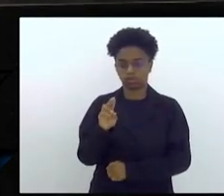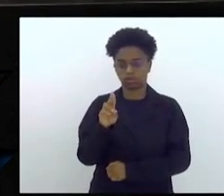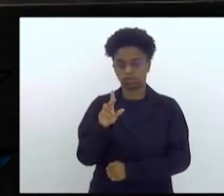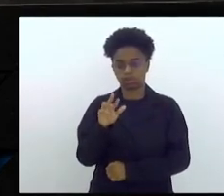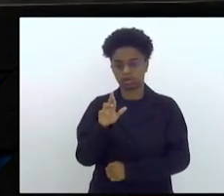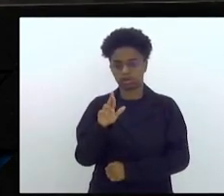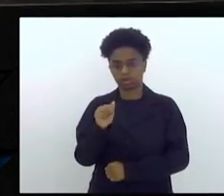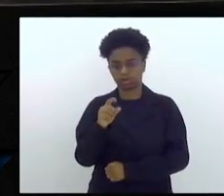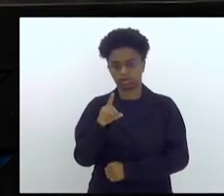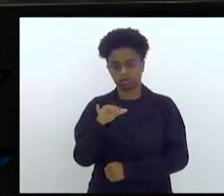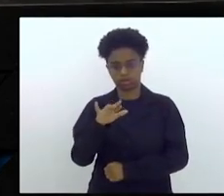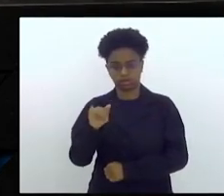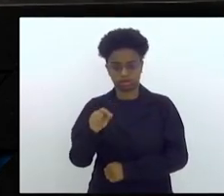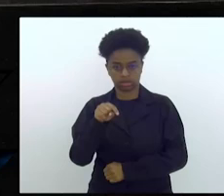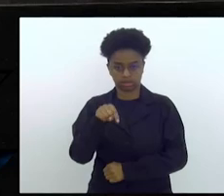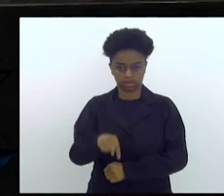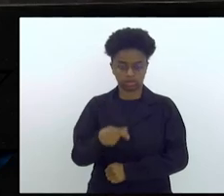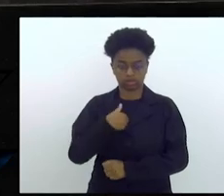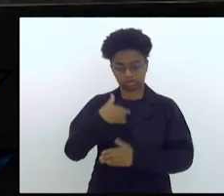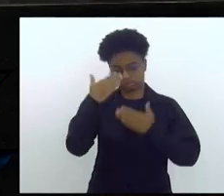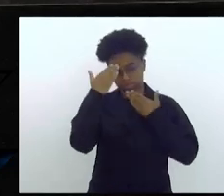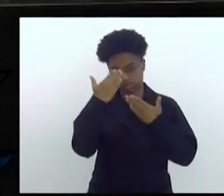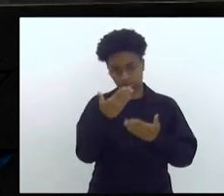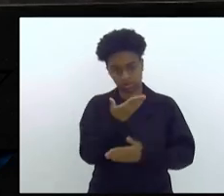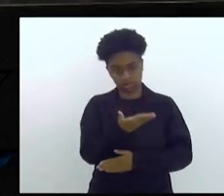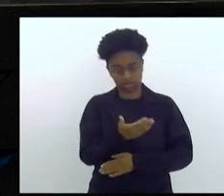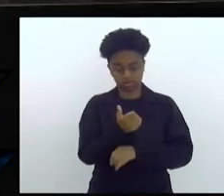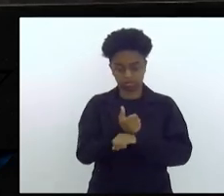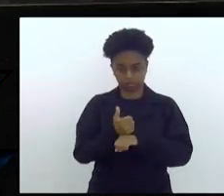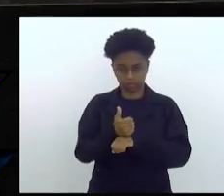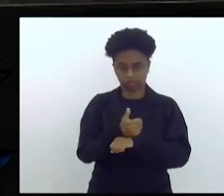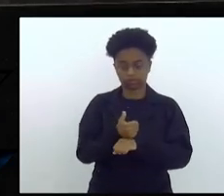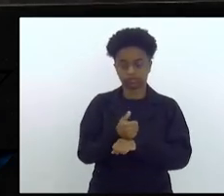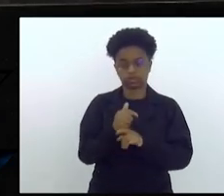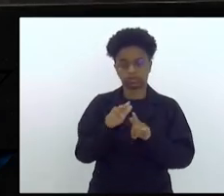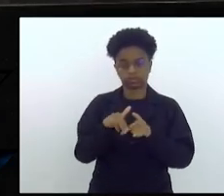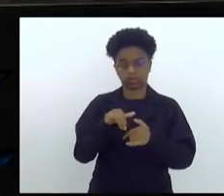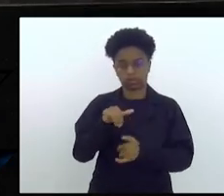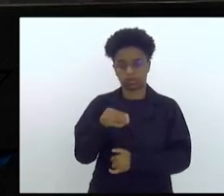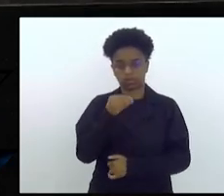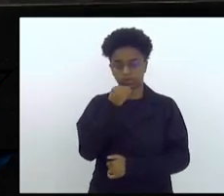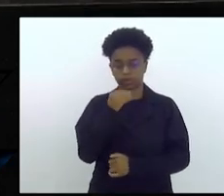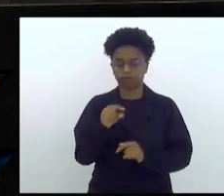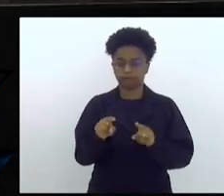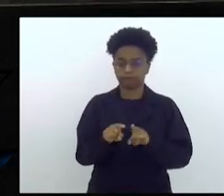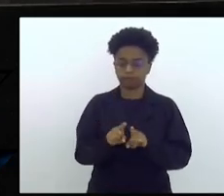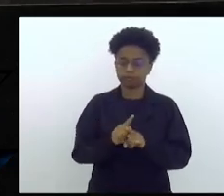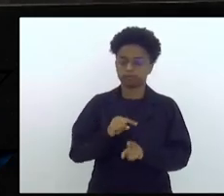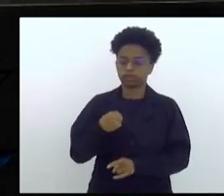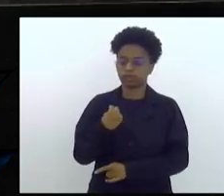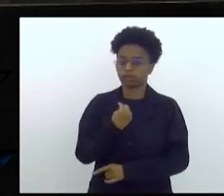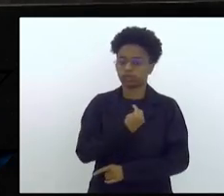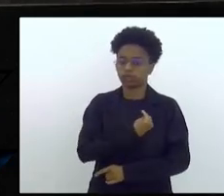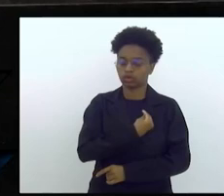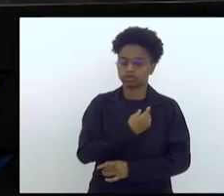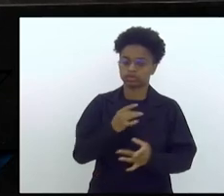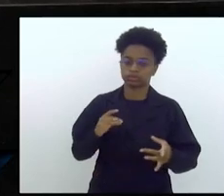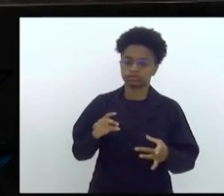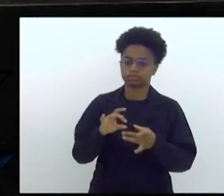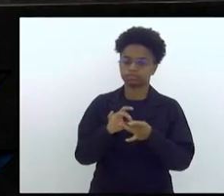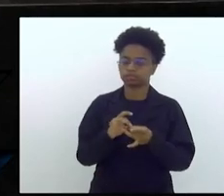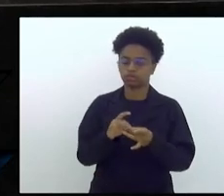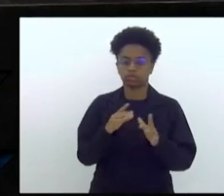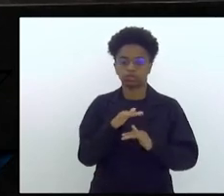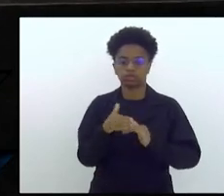ao procurador da alerj por essa oportunidade e estaremos somando no que